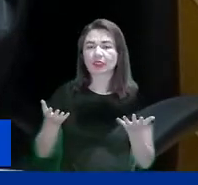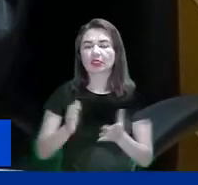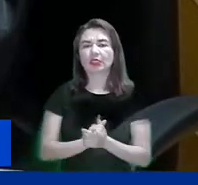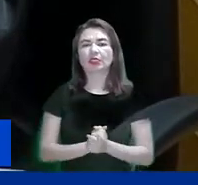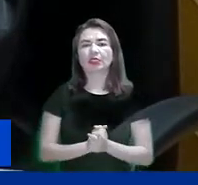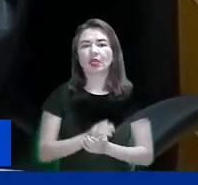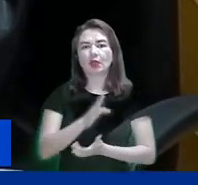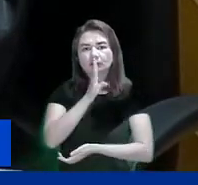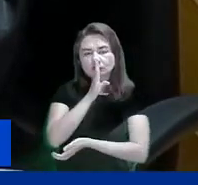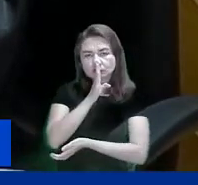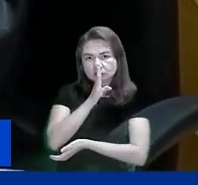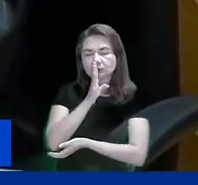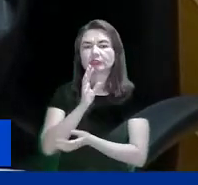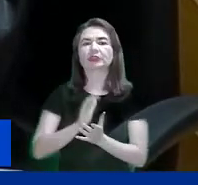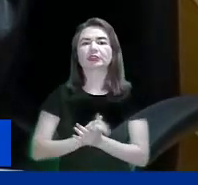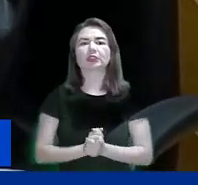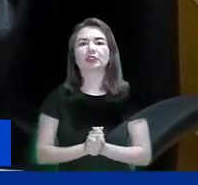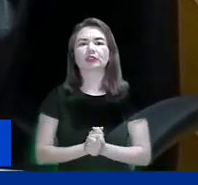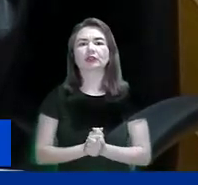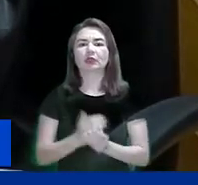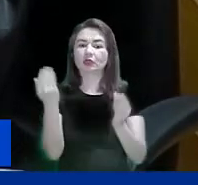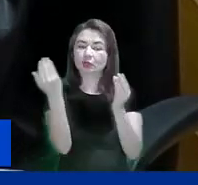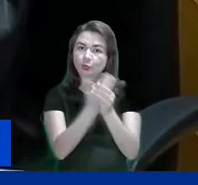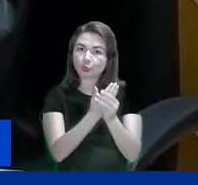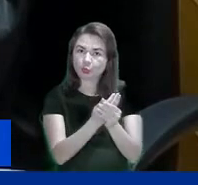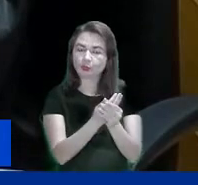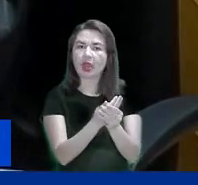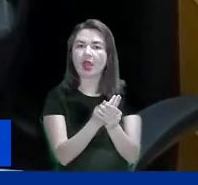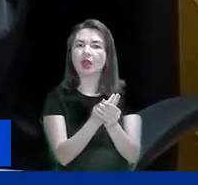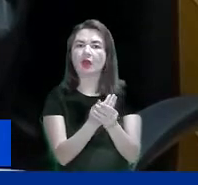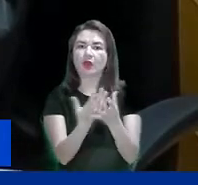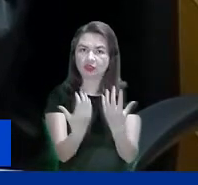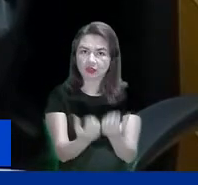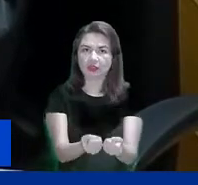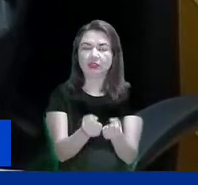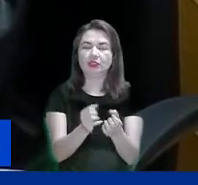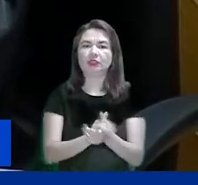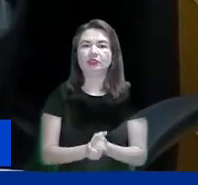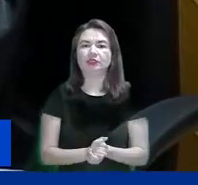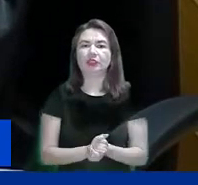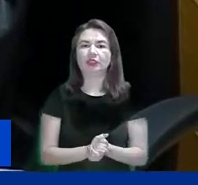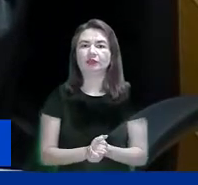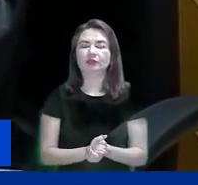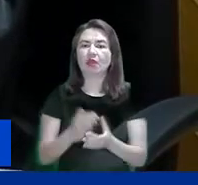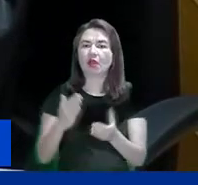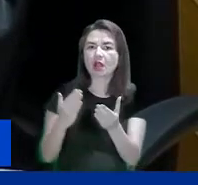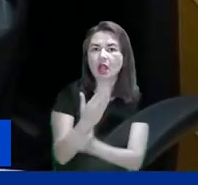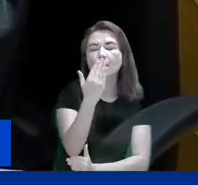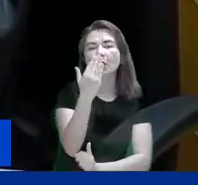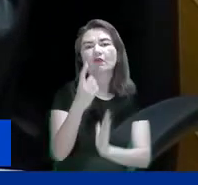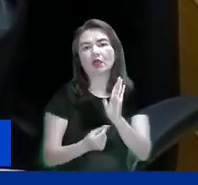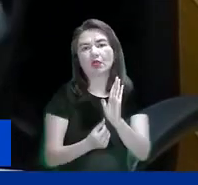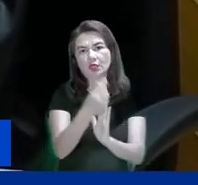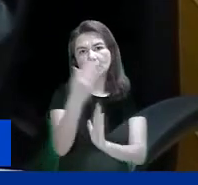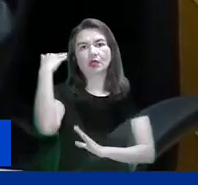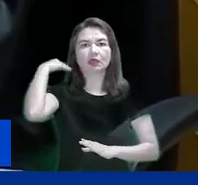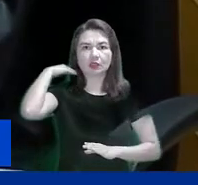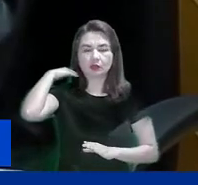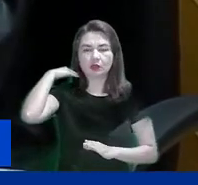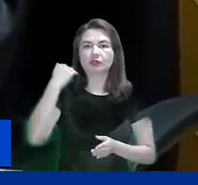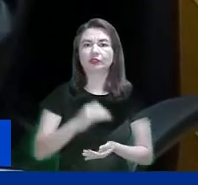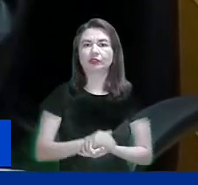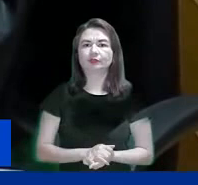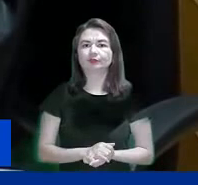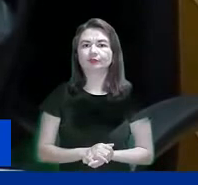essa omissão com recebimento dos embargos, para que seja dado efeito modificativo e aprovar suas contas, mesmo que fosse